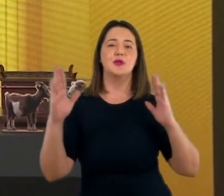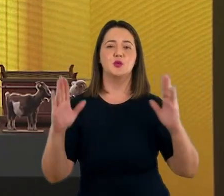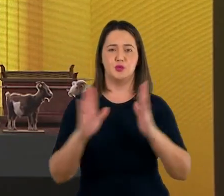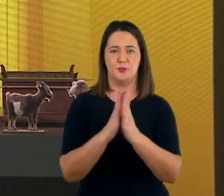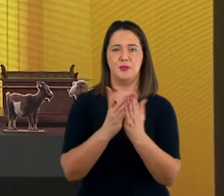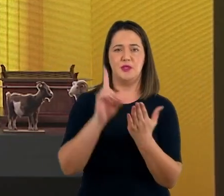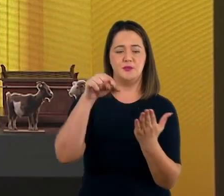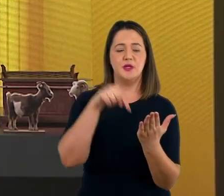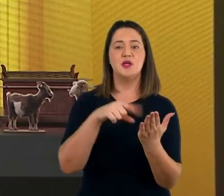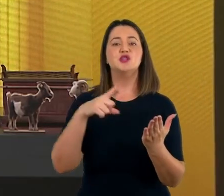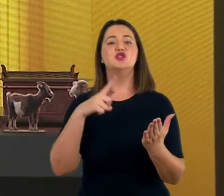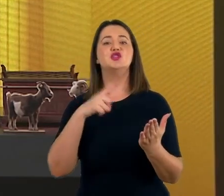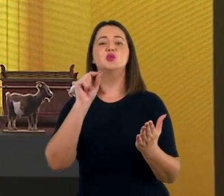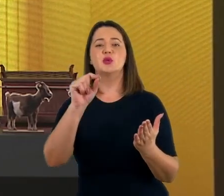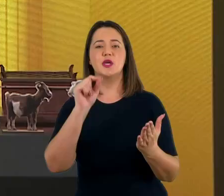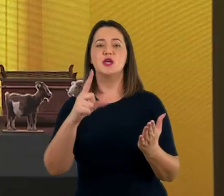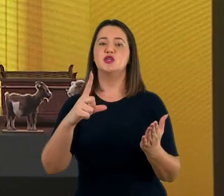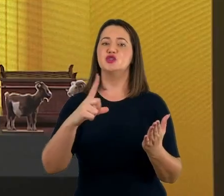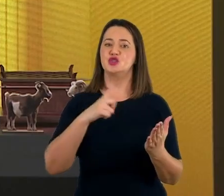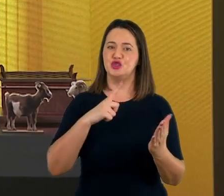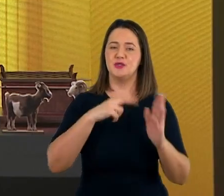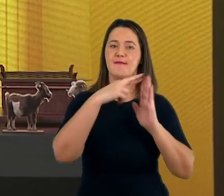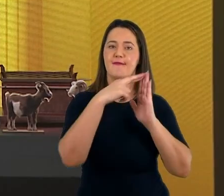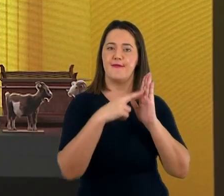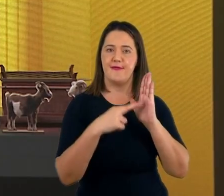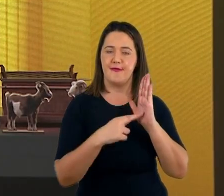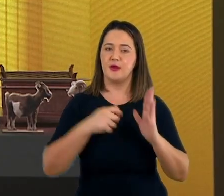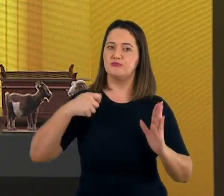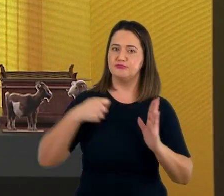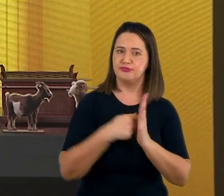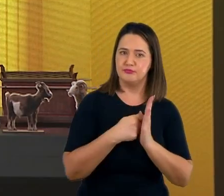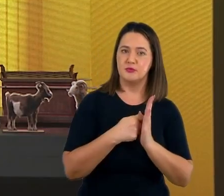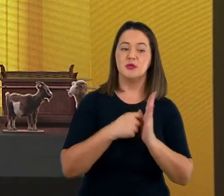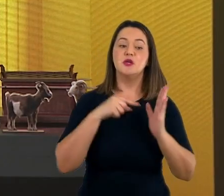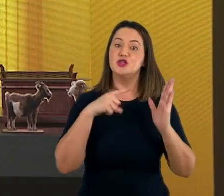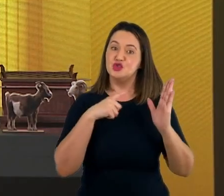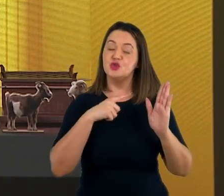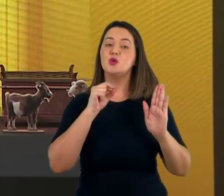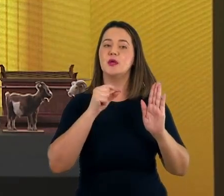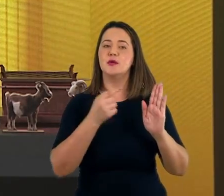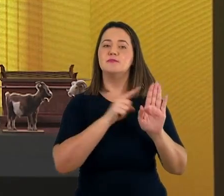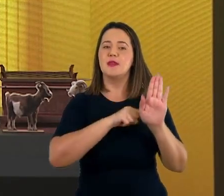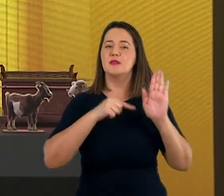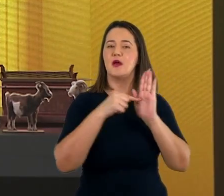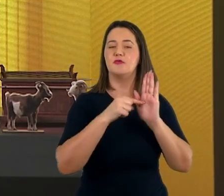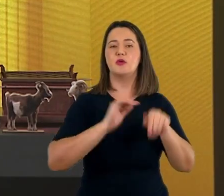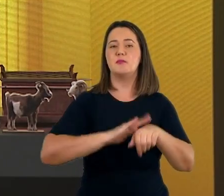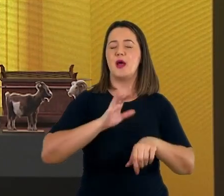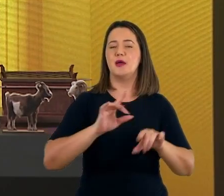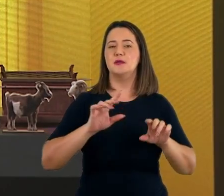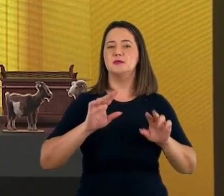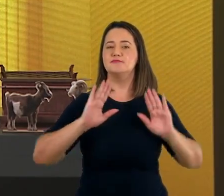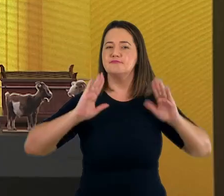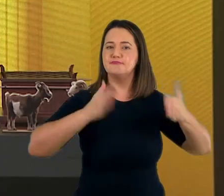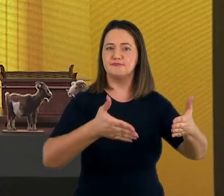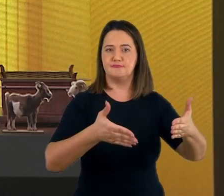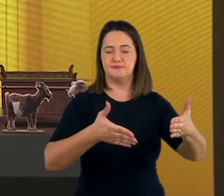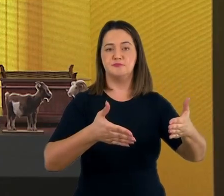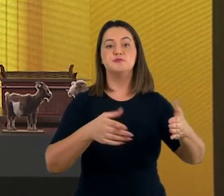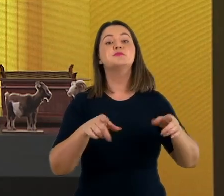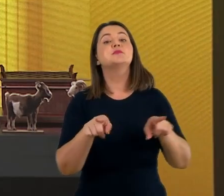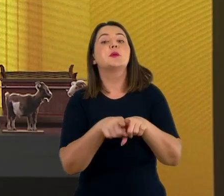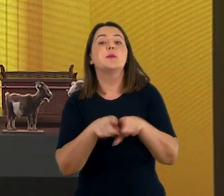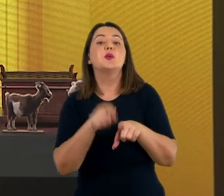nos tempos bíblicos, o dia da expiação envolvia rituais muito rígidos e significativos, além do oferecimento de